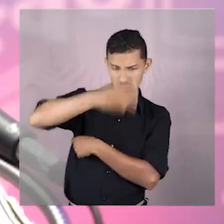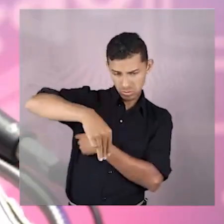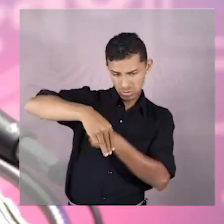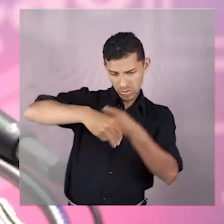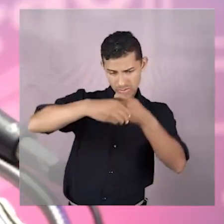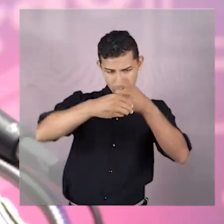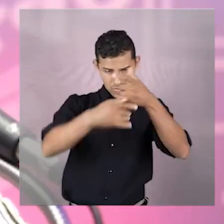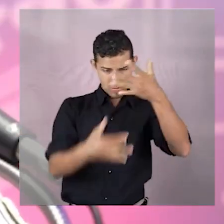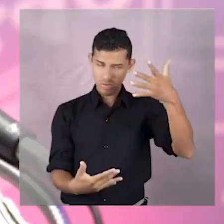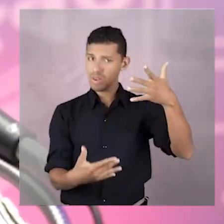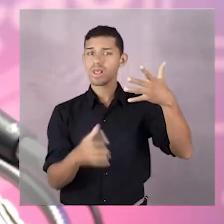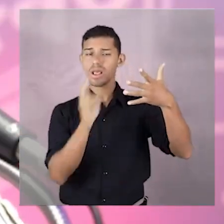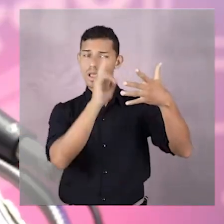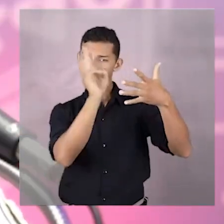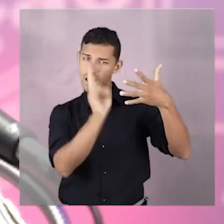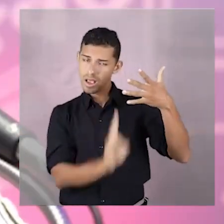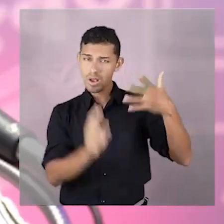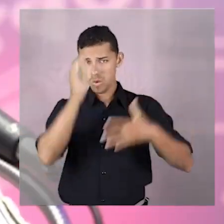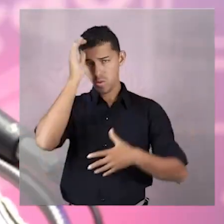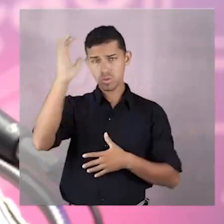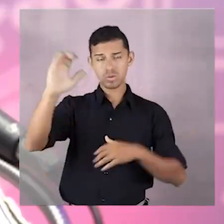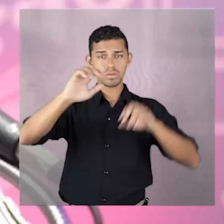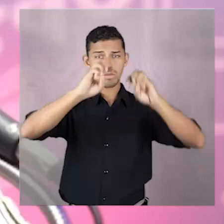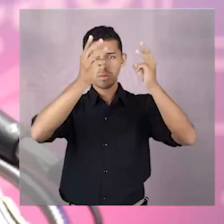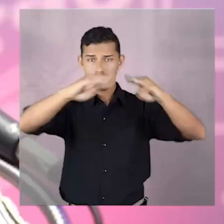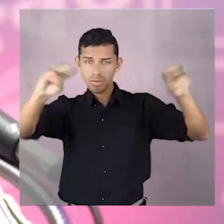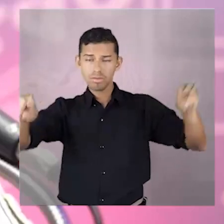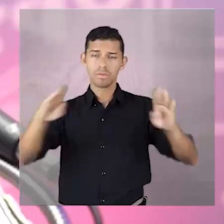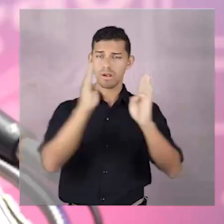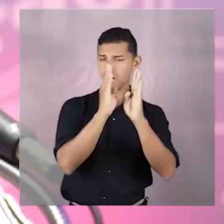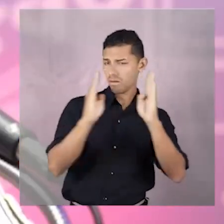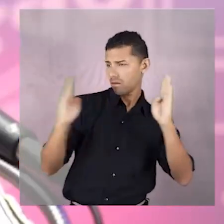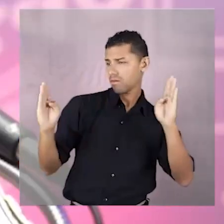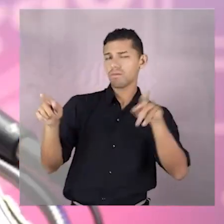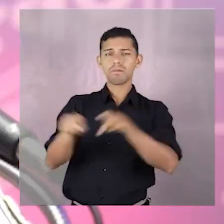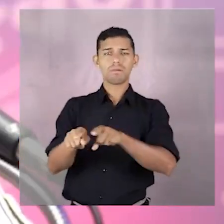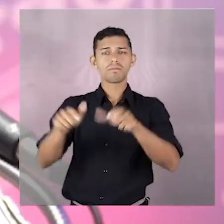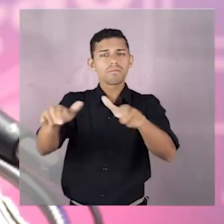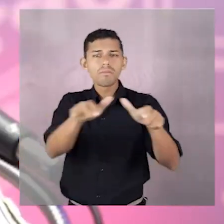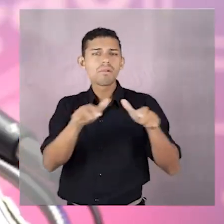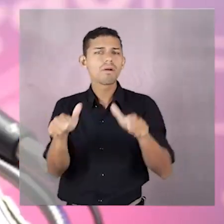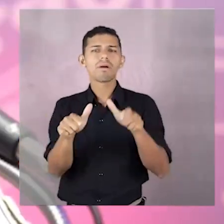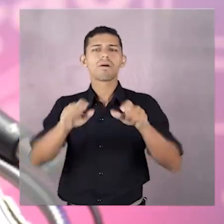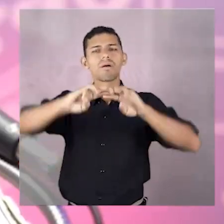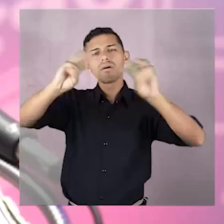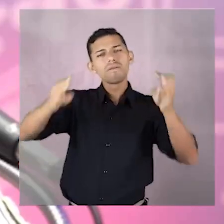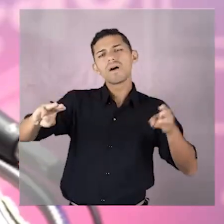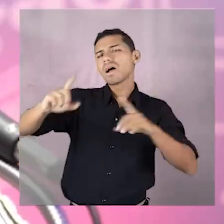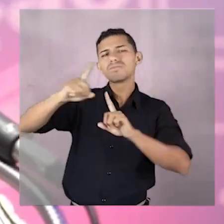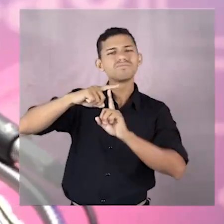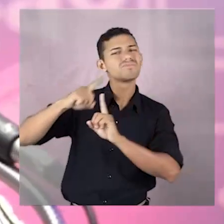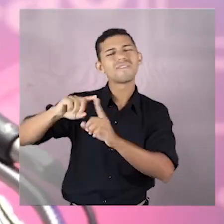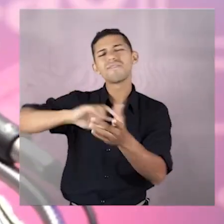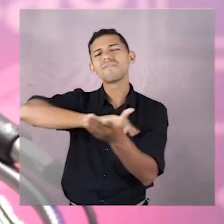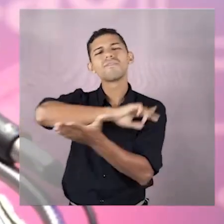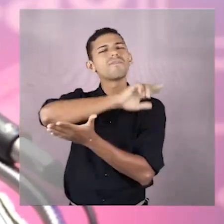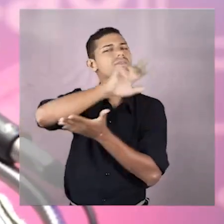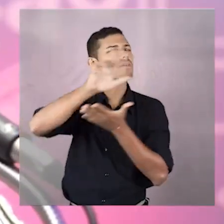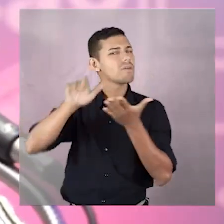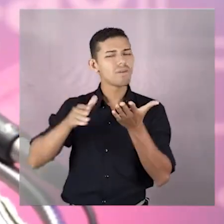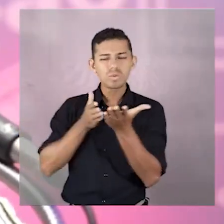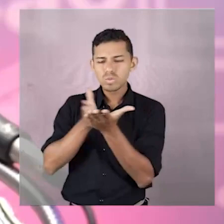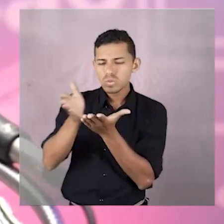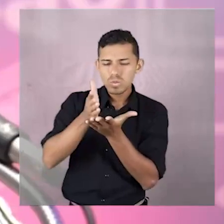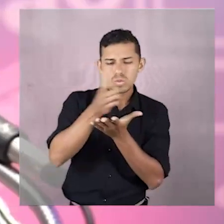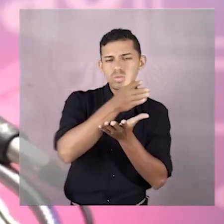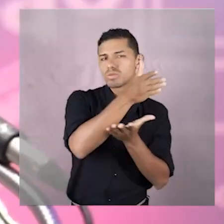vários equipamentos culturais, né? Nós temos museus, bibliotecas, arquivo público, museus de vários tipos de